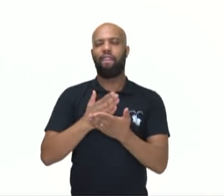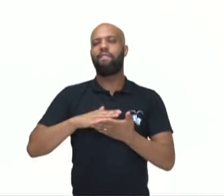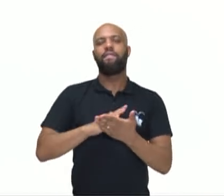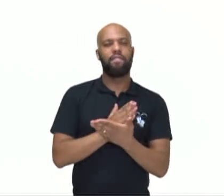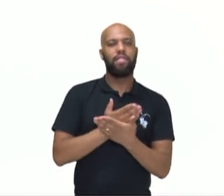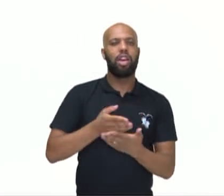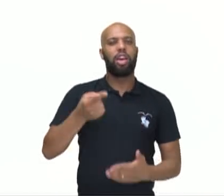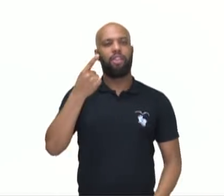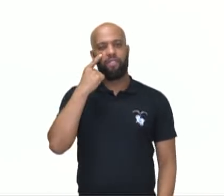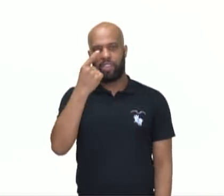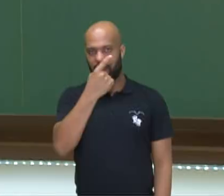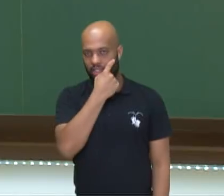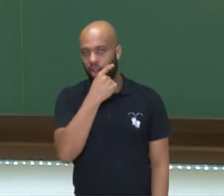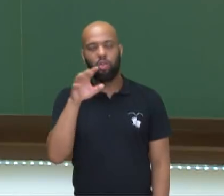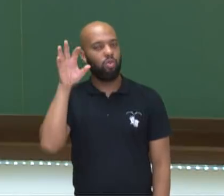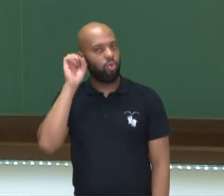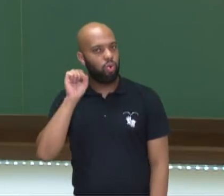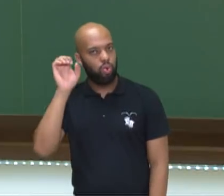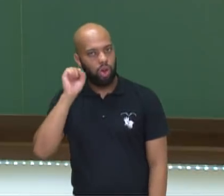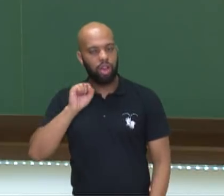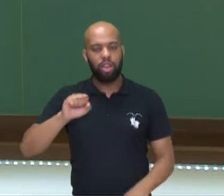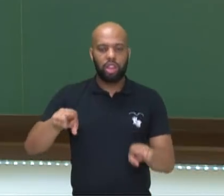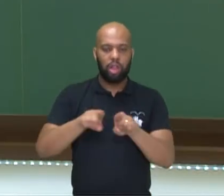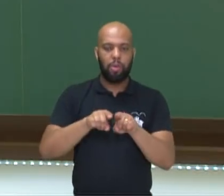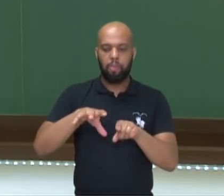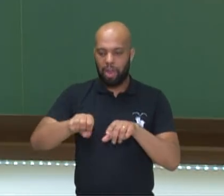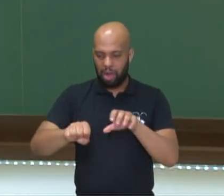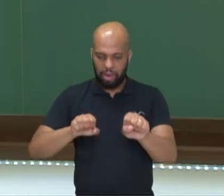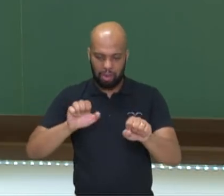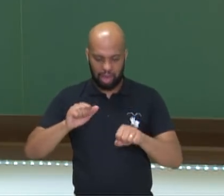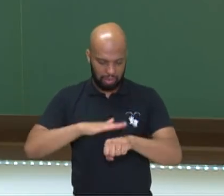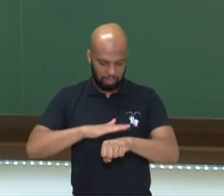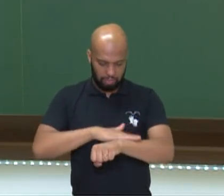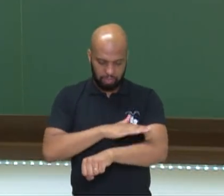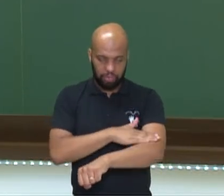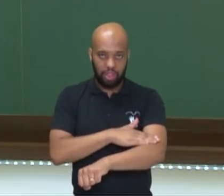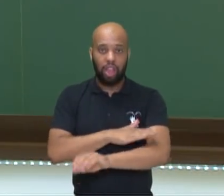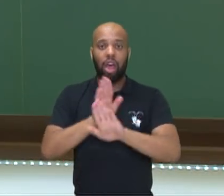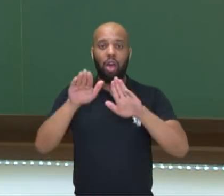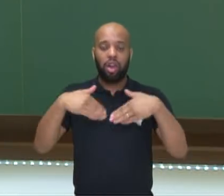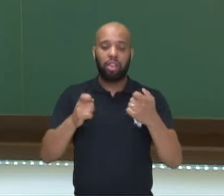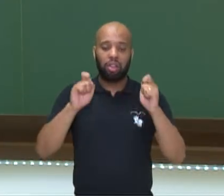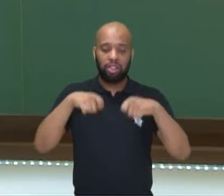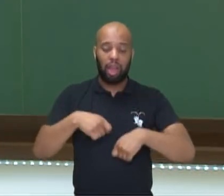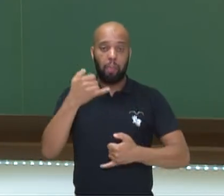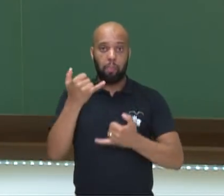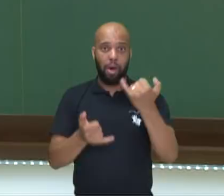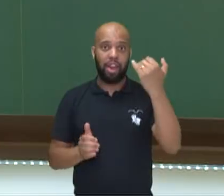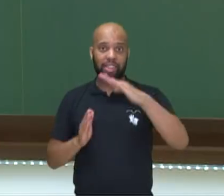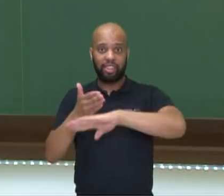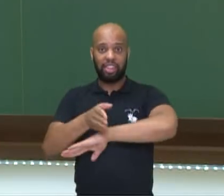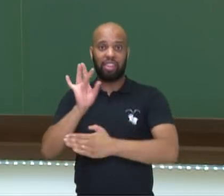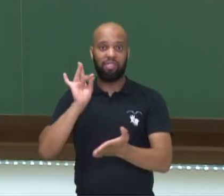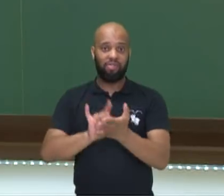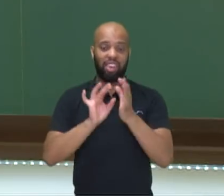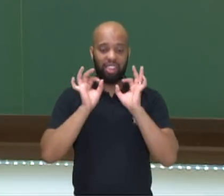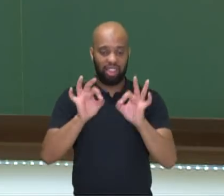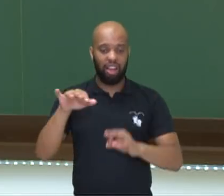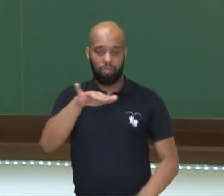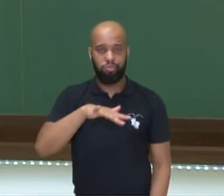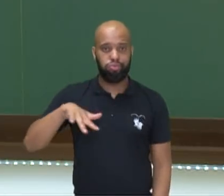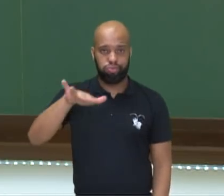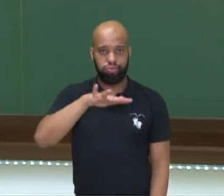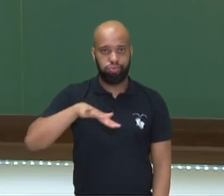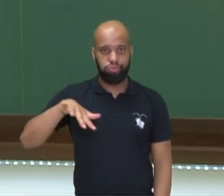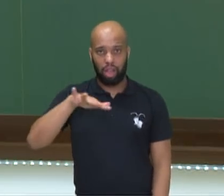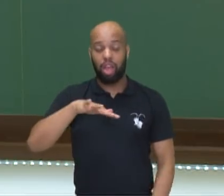nossa audição e o nosso tato. Com isso, ela permite a imersão completa em um